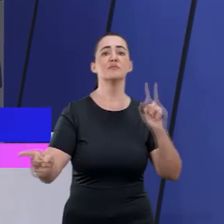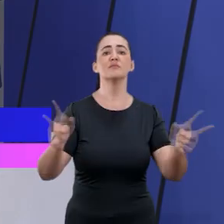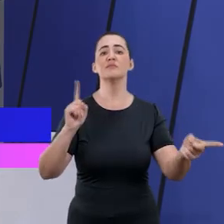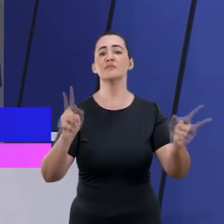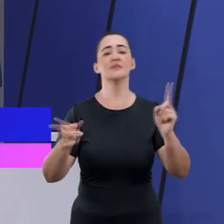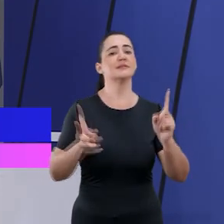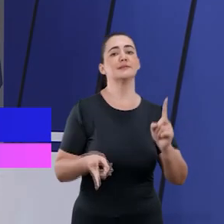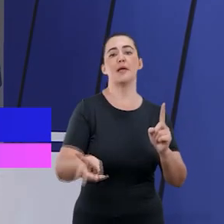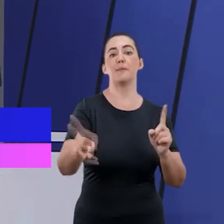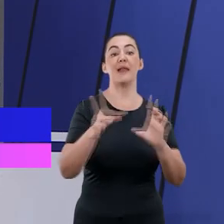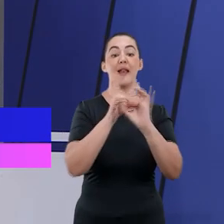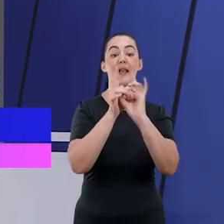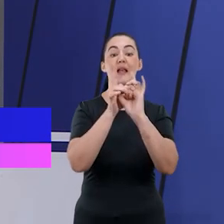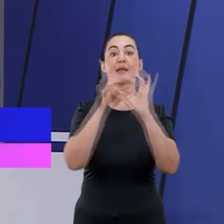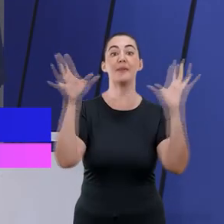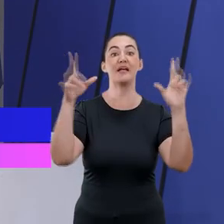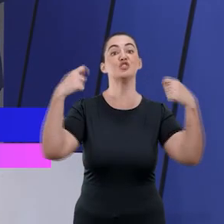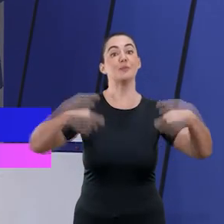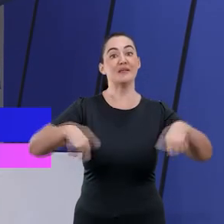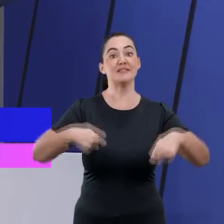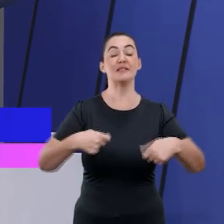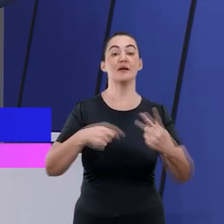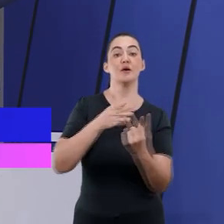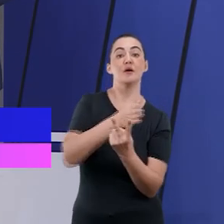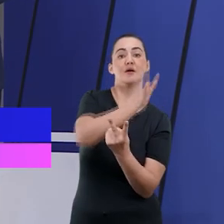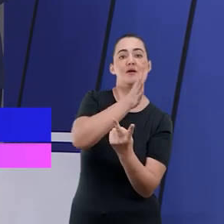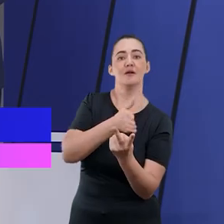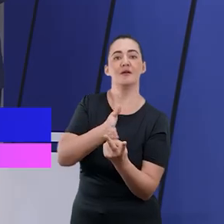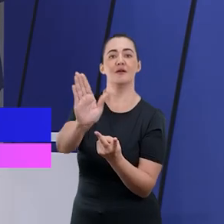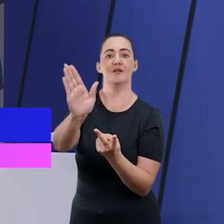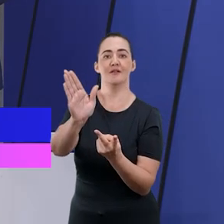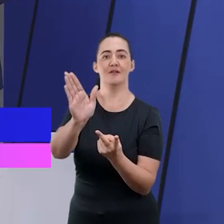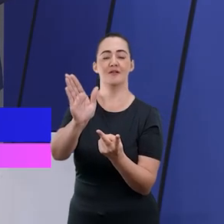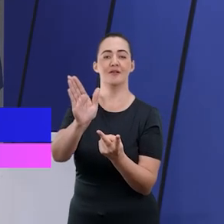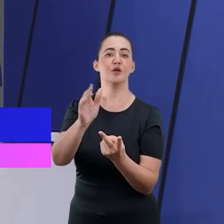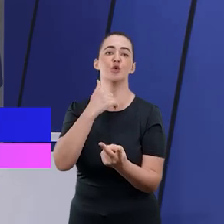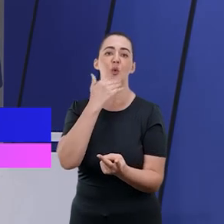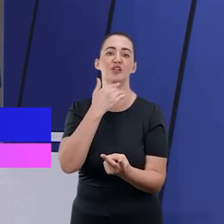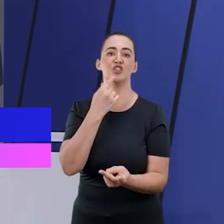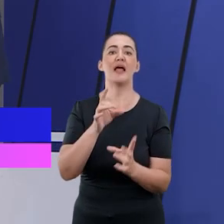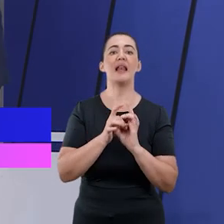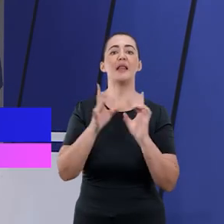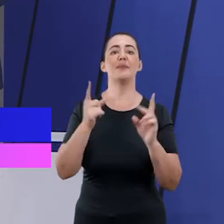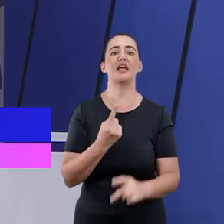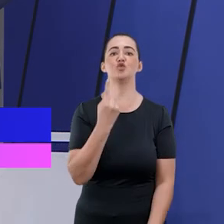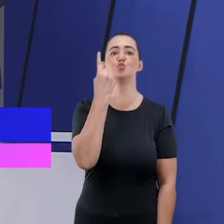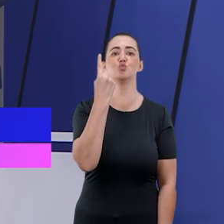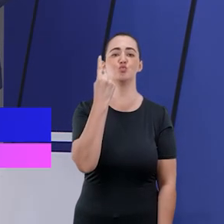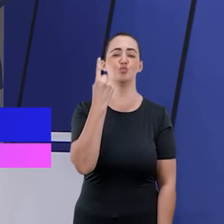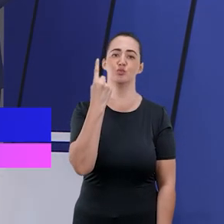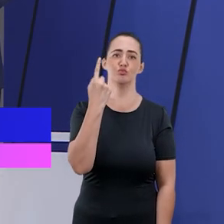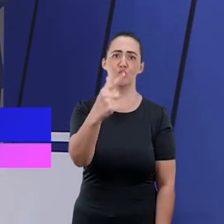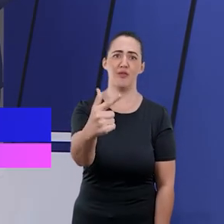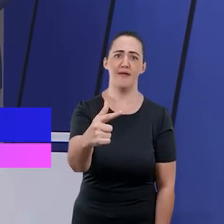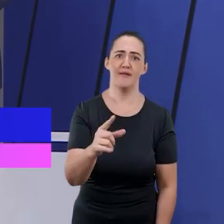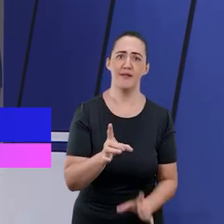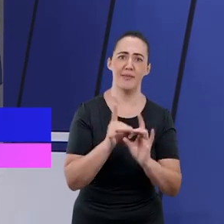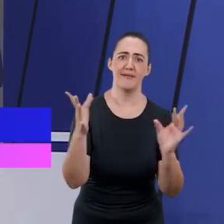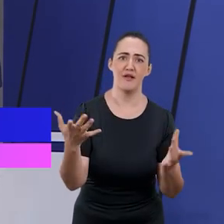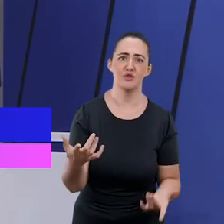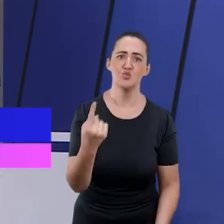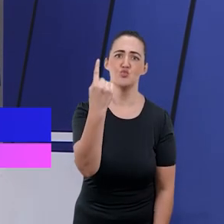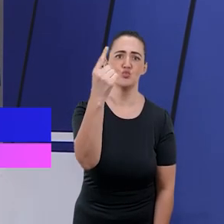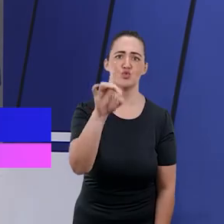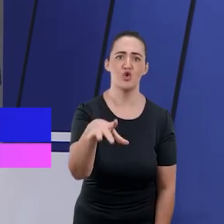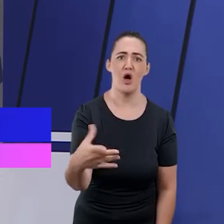decidir por isso. Você quer estar com Deus? Você pode escolher. Você não quer estar com Deus? Você também pode escolher. Você quer a igreja? Você pode escolher. Você não quer ir na igreja? Você também pode escolher